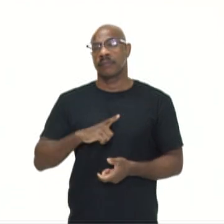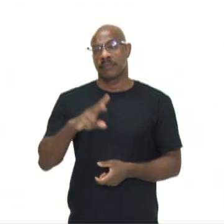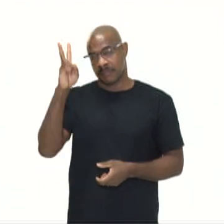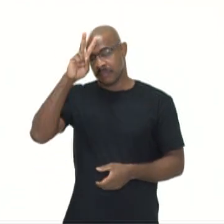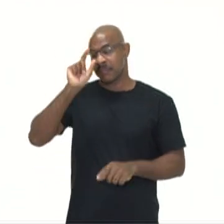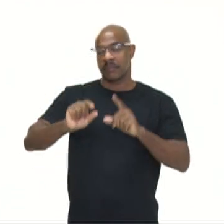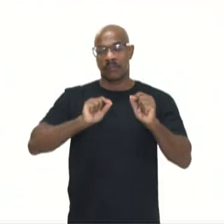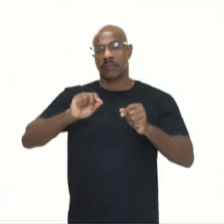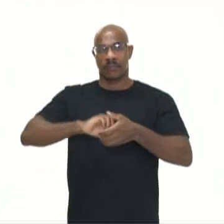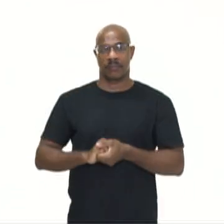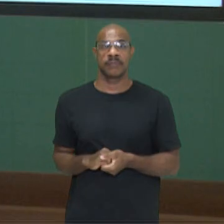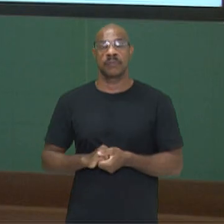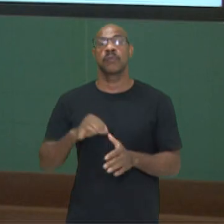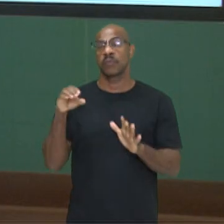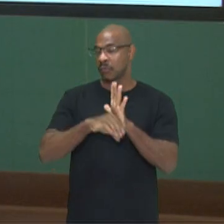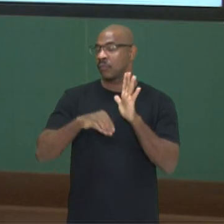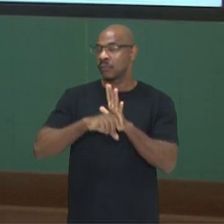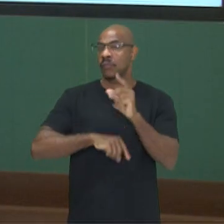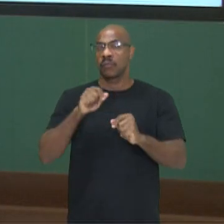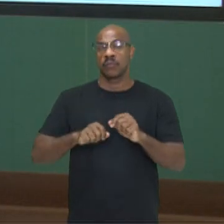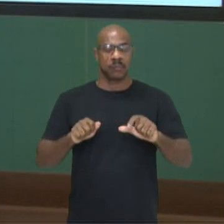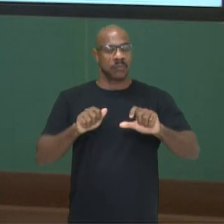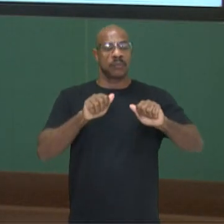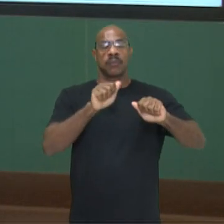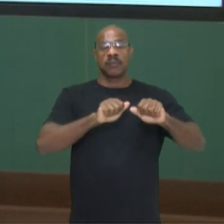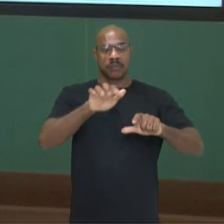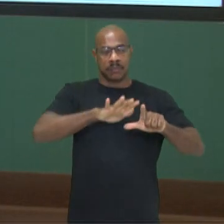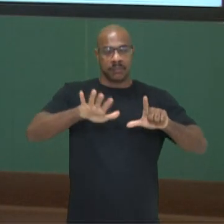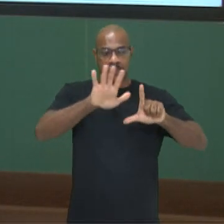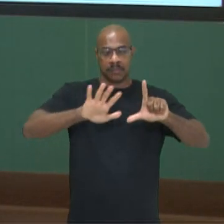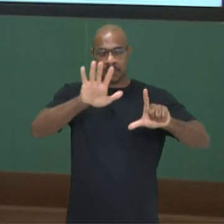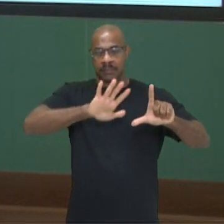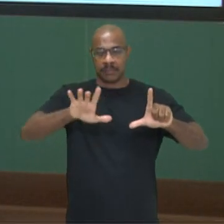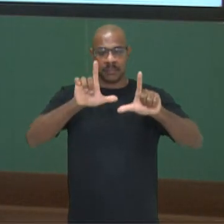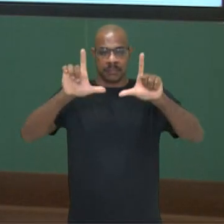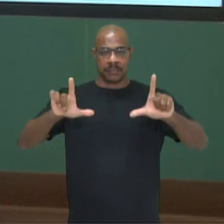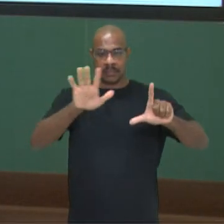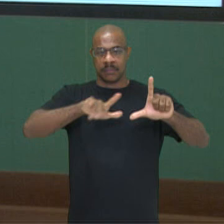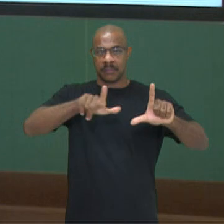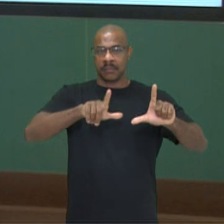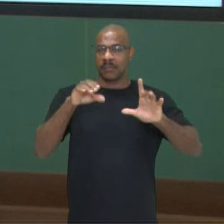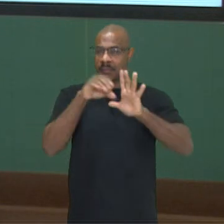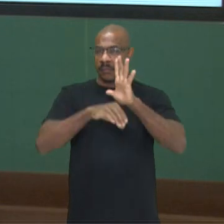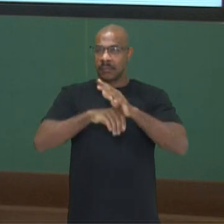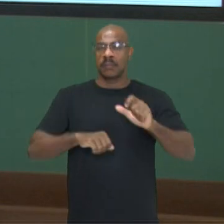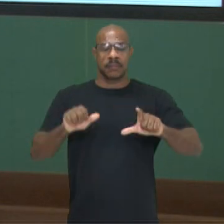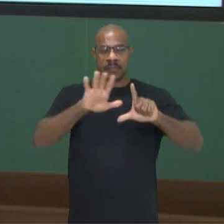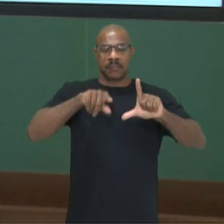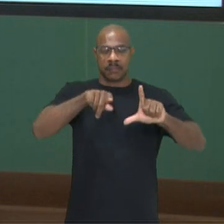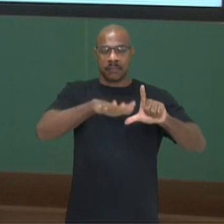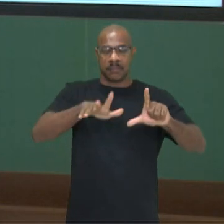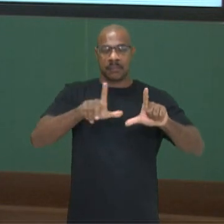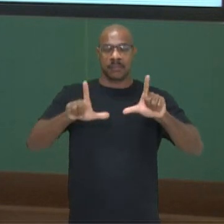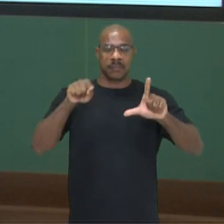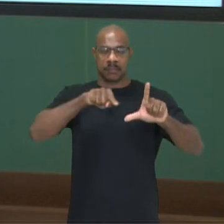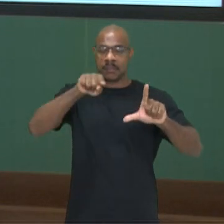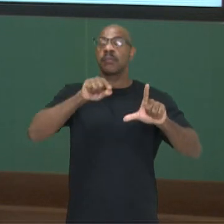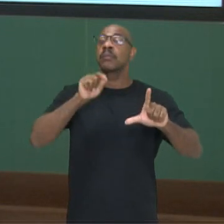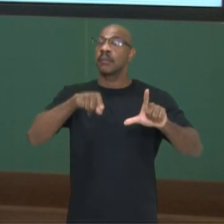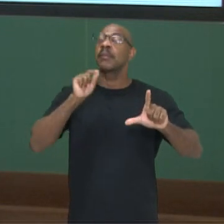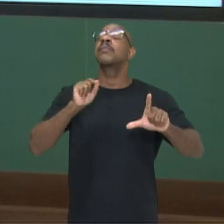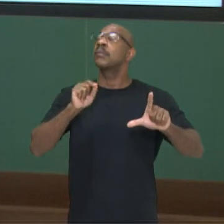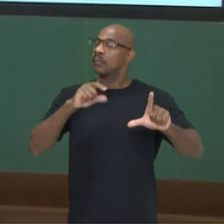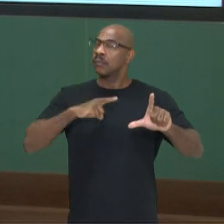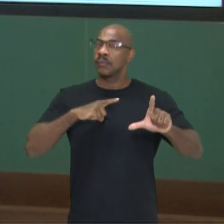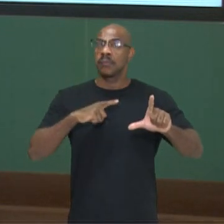lembrar também do conceito de área de quadrado. Lembra desse conceito? A área de um quadrado é